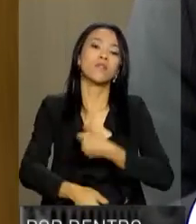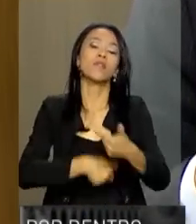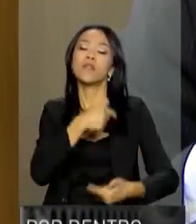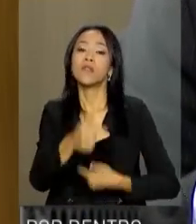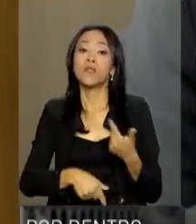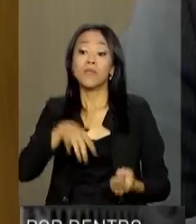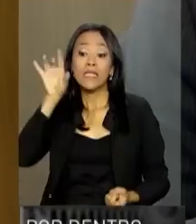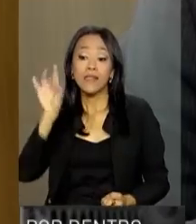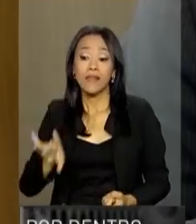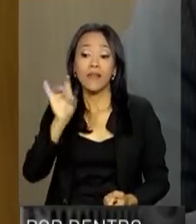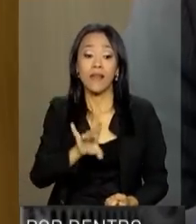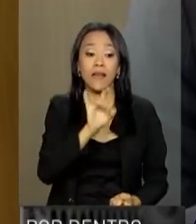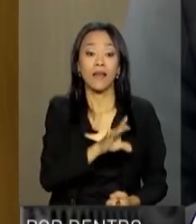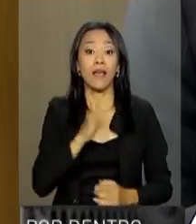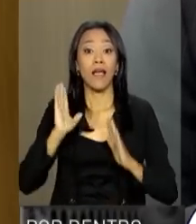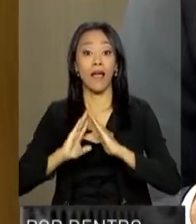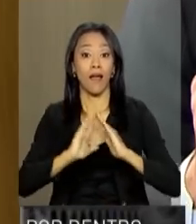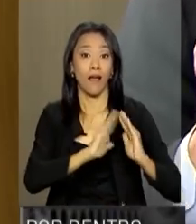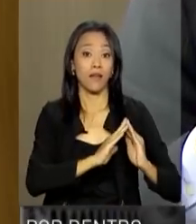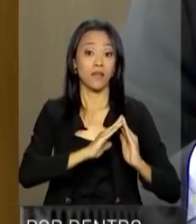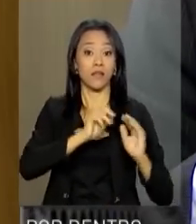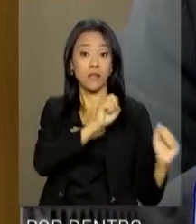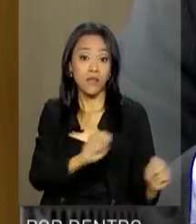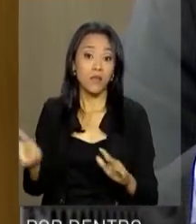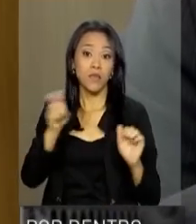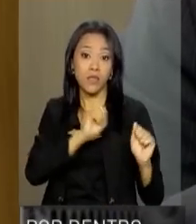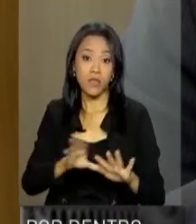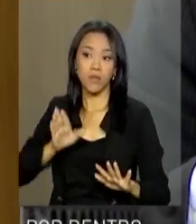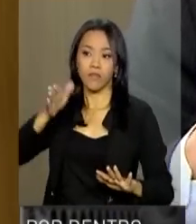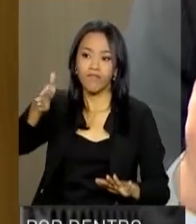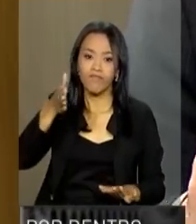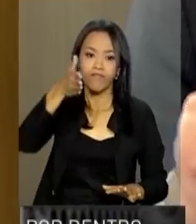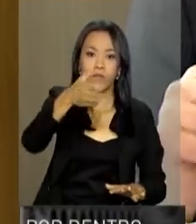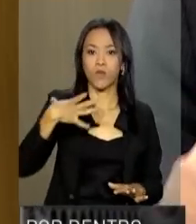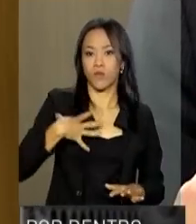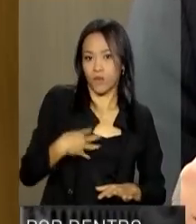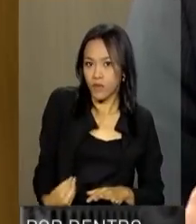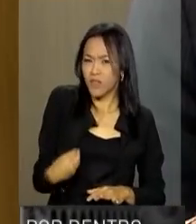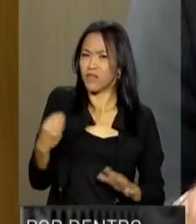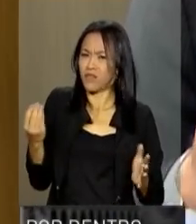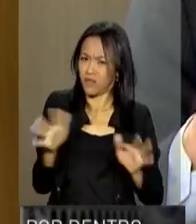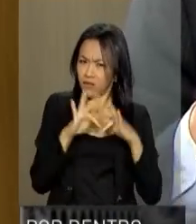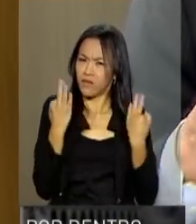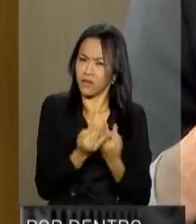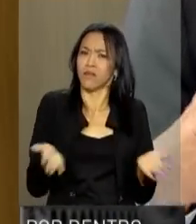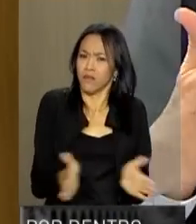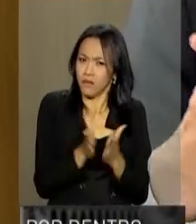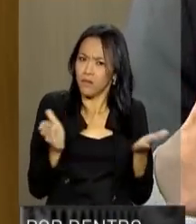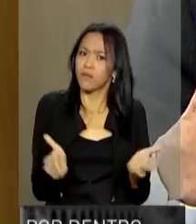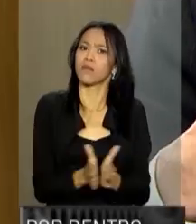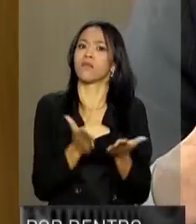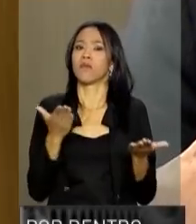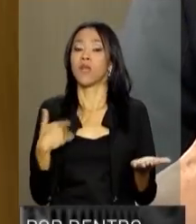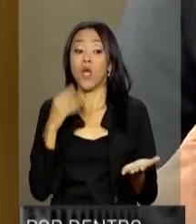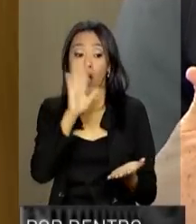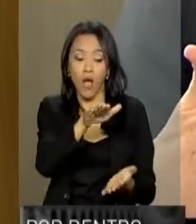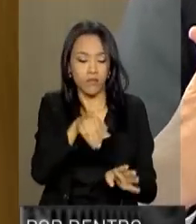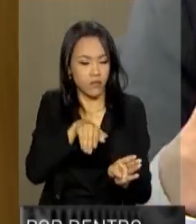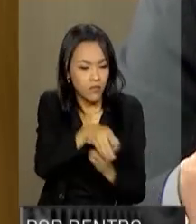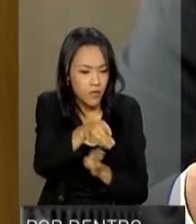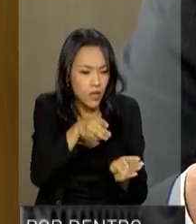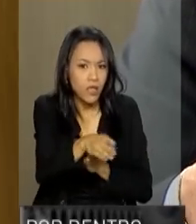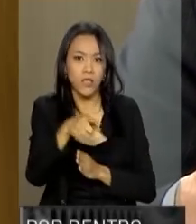casa toda a semana no criança feliz os filhos das famílias mais pobres e e e orientando